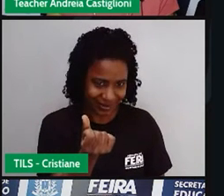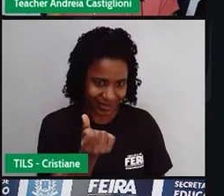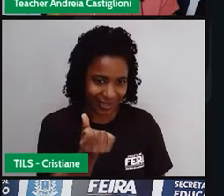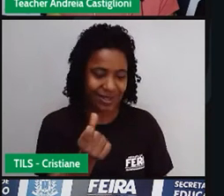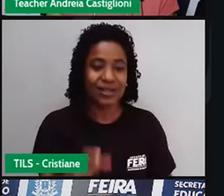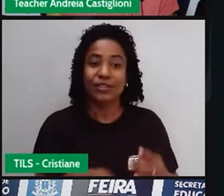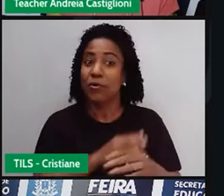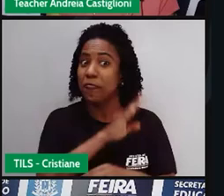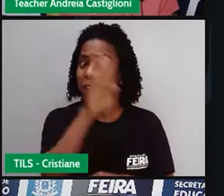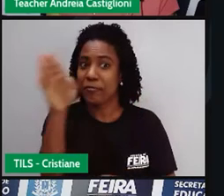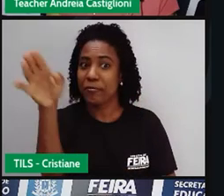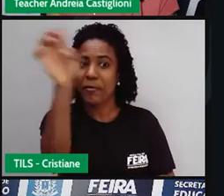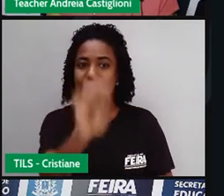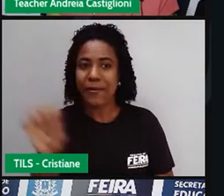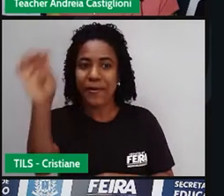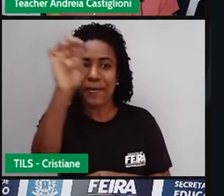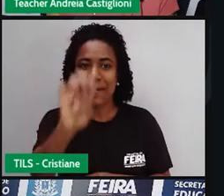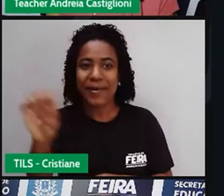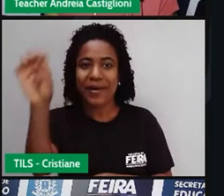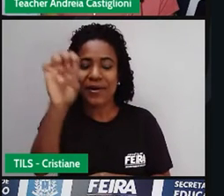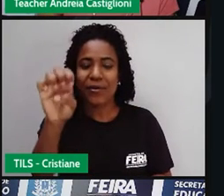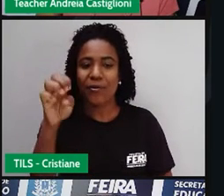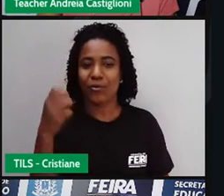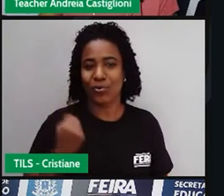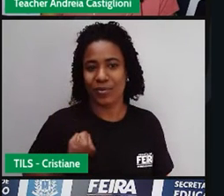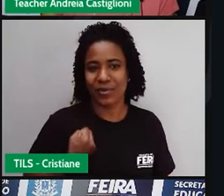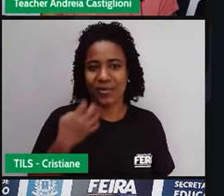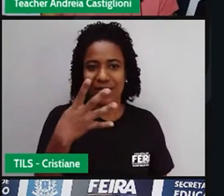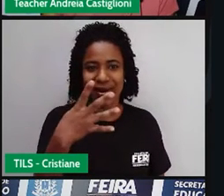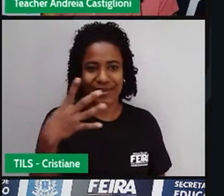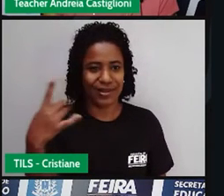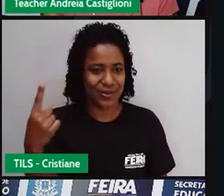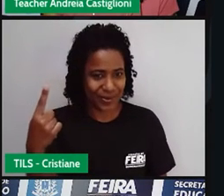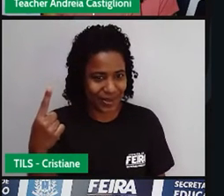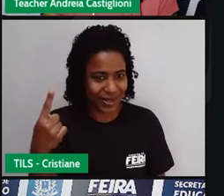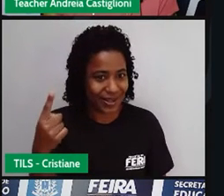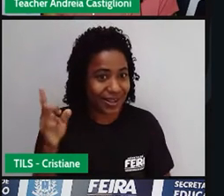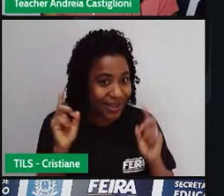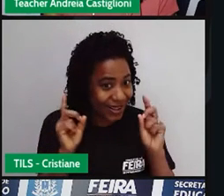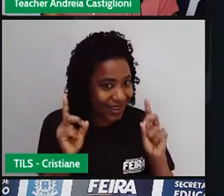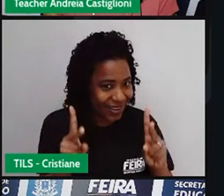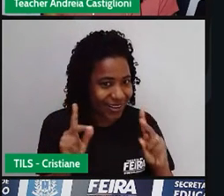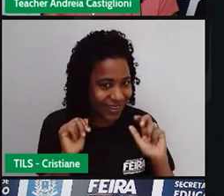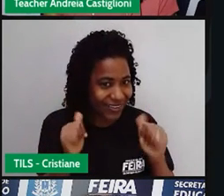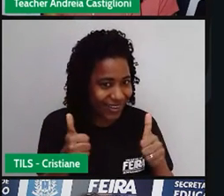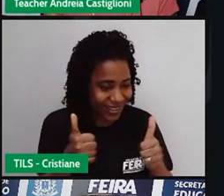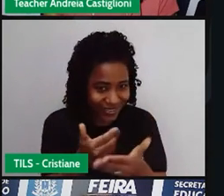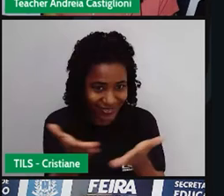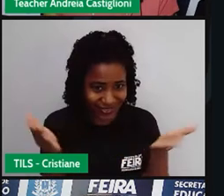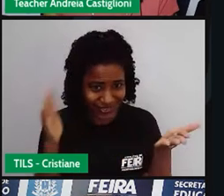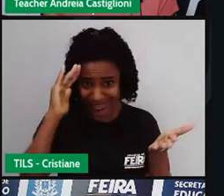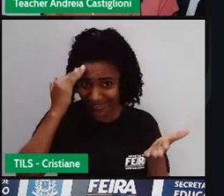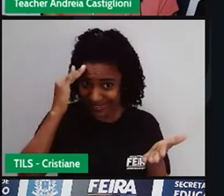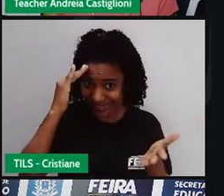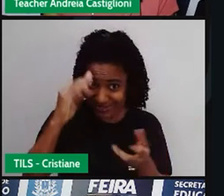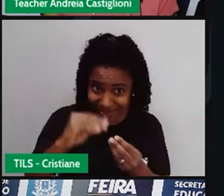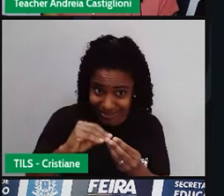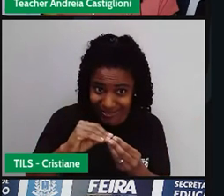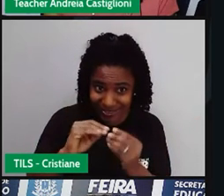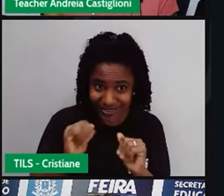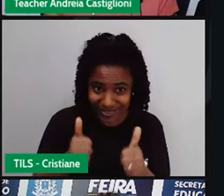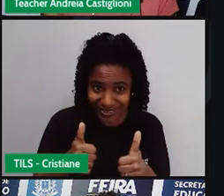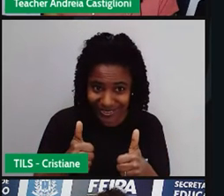Europa foi o ano 41 Ok e que o adolescente se o dente vocês não entenderam